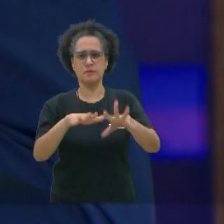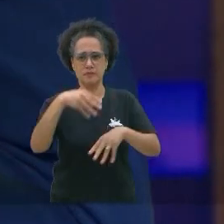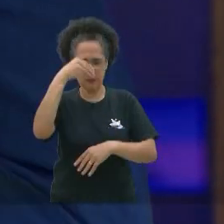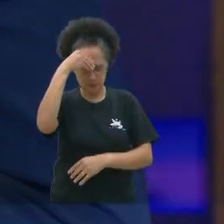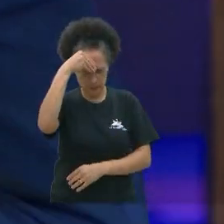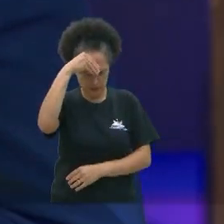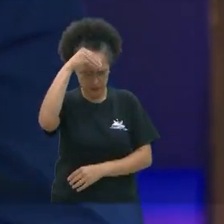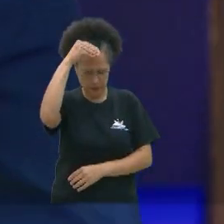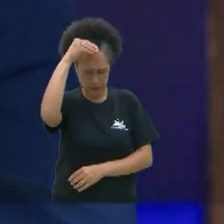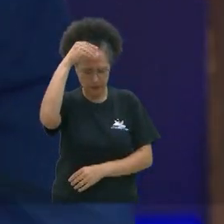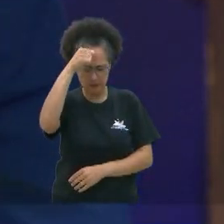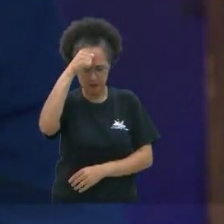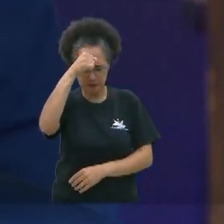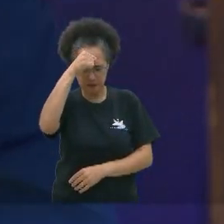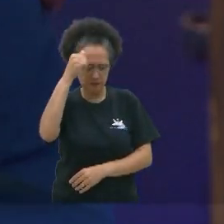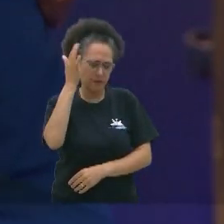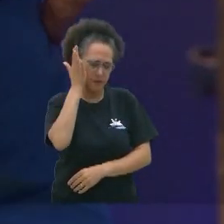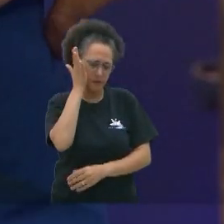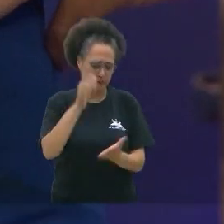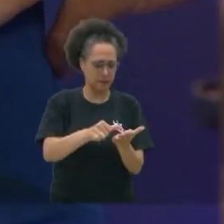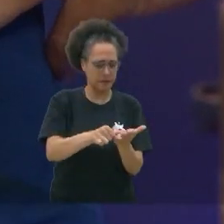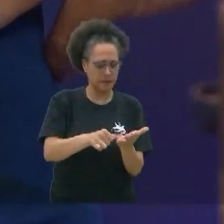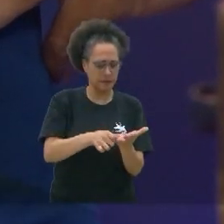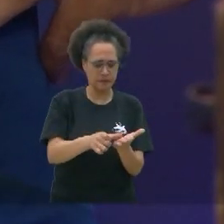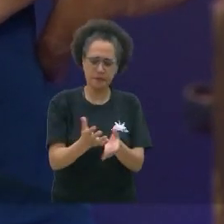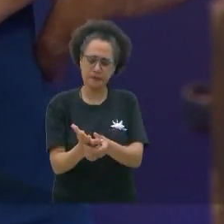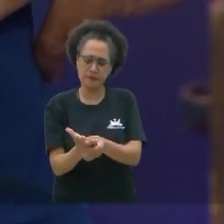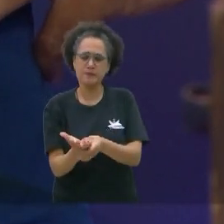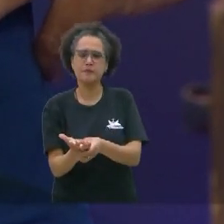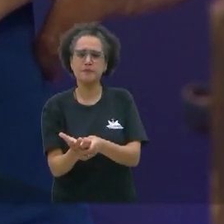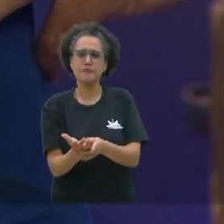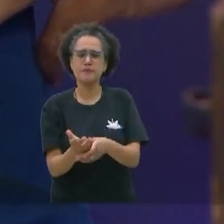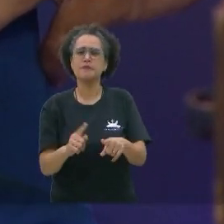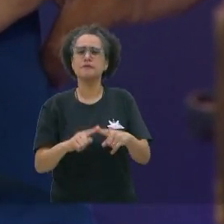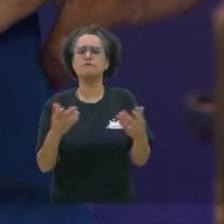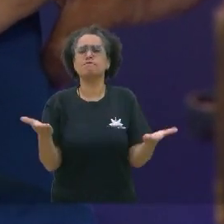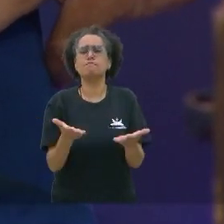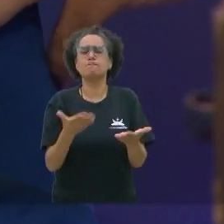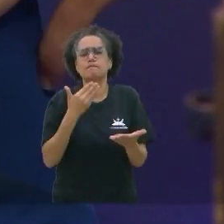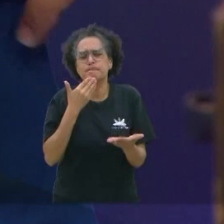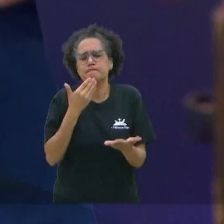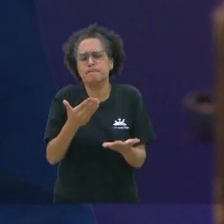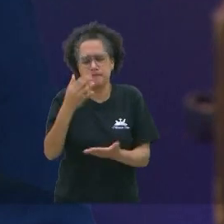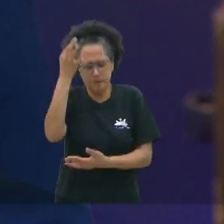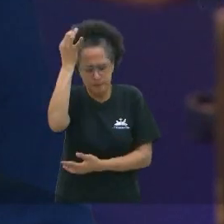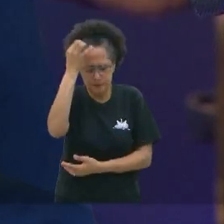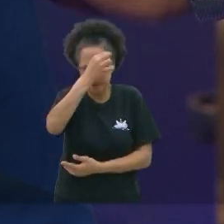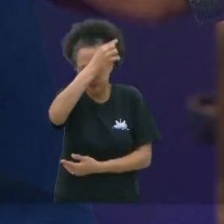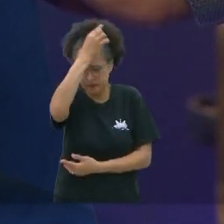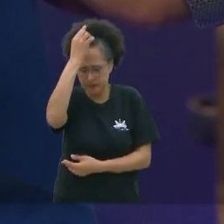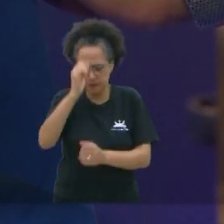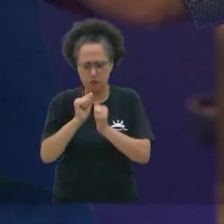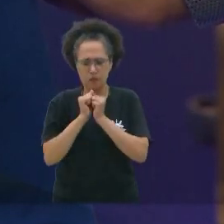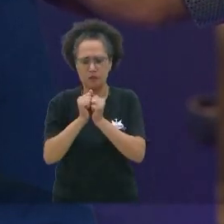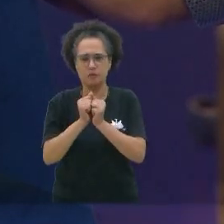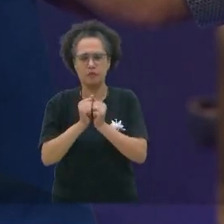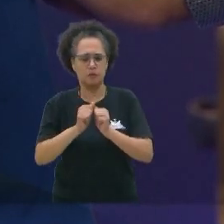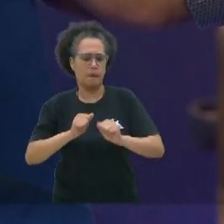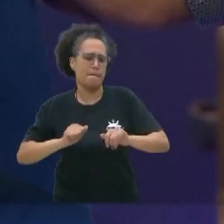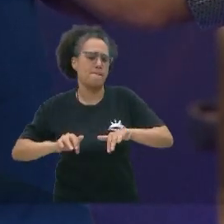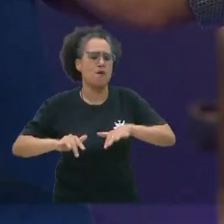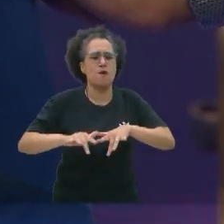batismo, no crisma, na ordem. Mas hoje, Senhor, nós pedimos que esse Espírito Santo esteja em